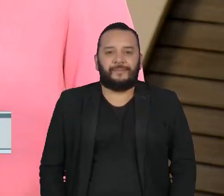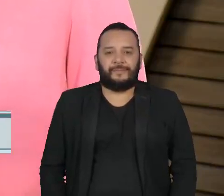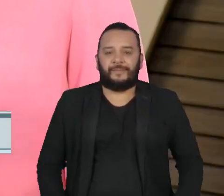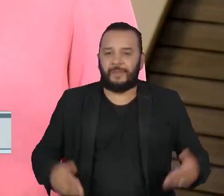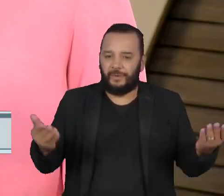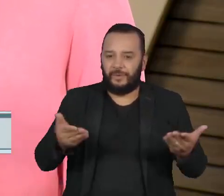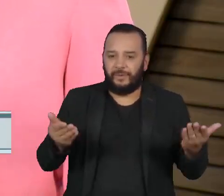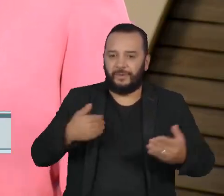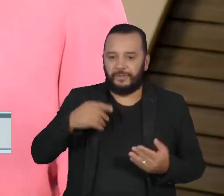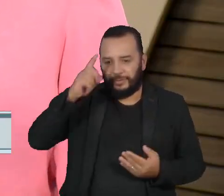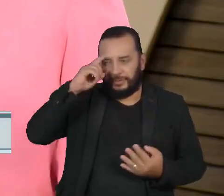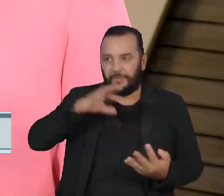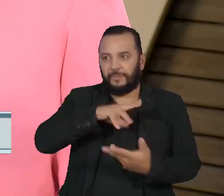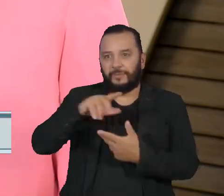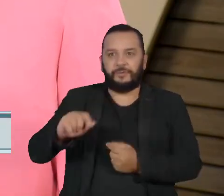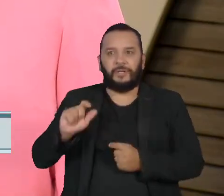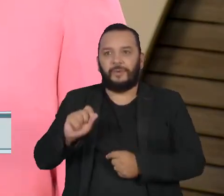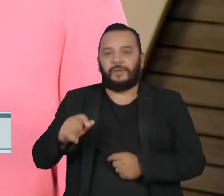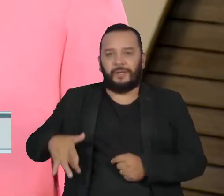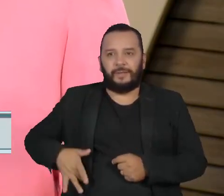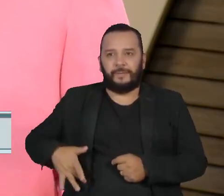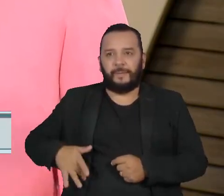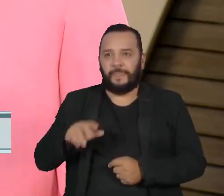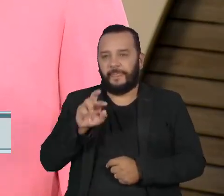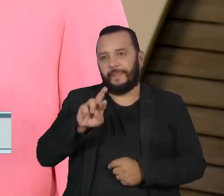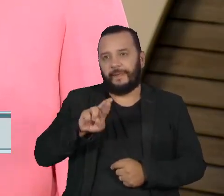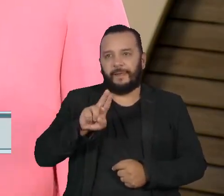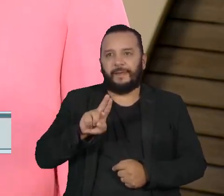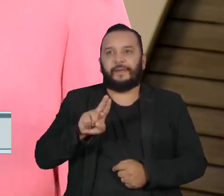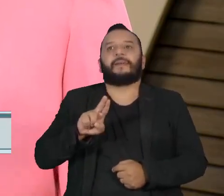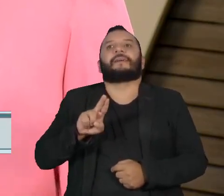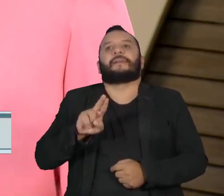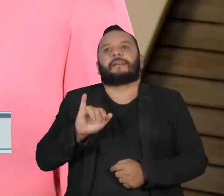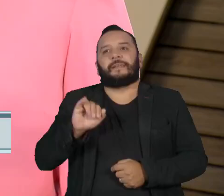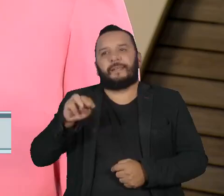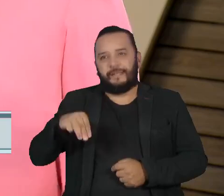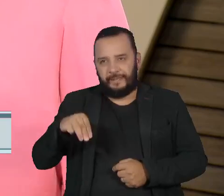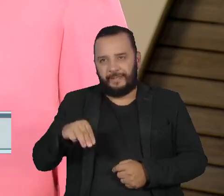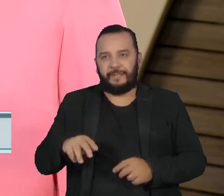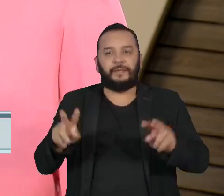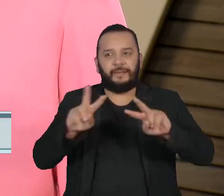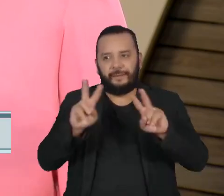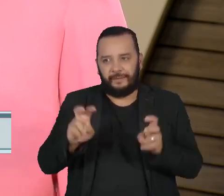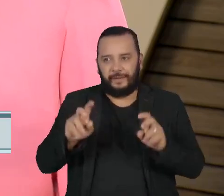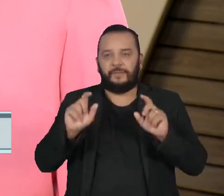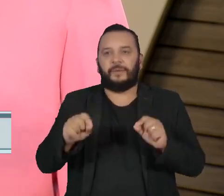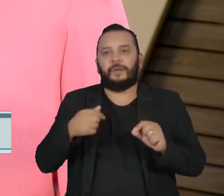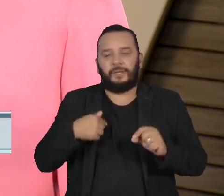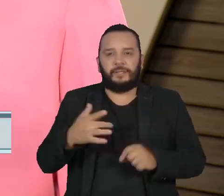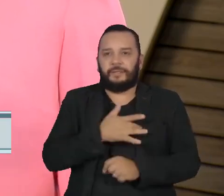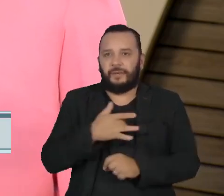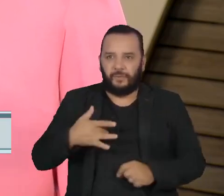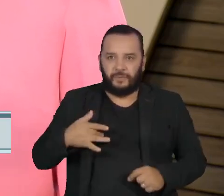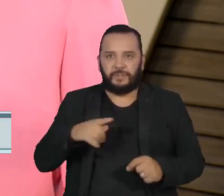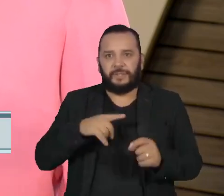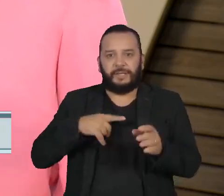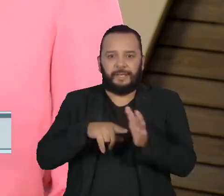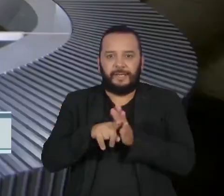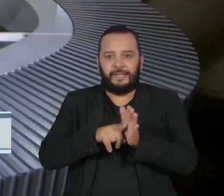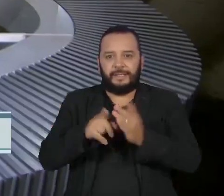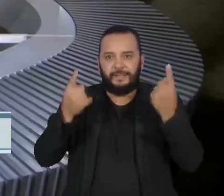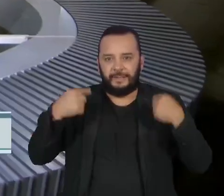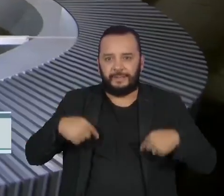Hoje é o Dia Mundial do Rim. O tema deste ano é a saúde dos rins, com exames de creatinina para